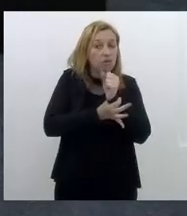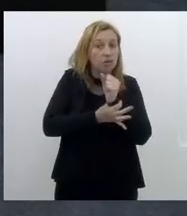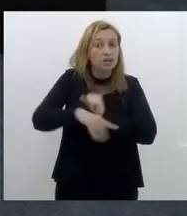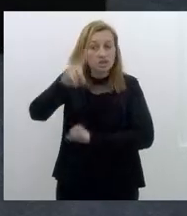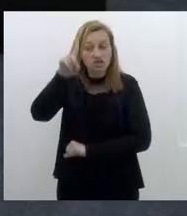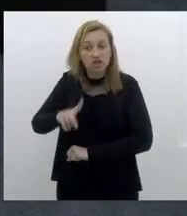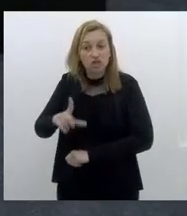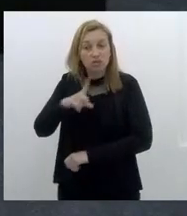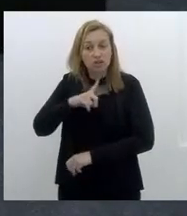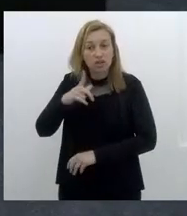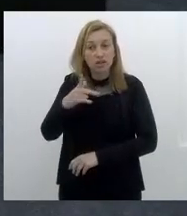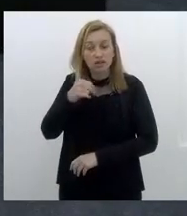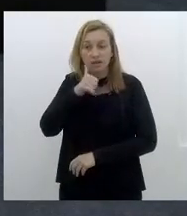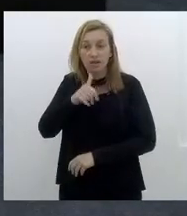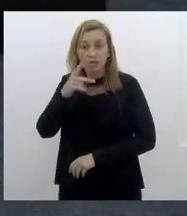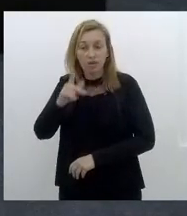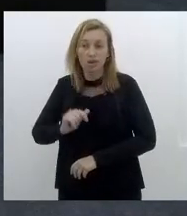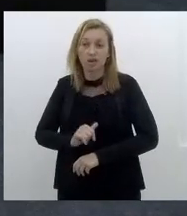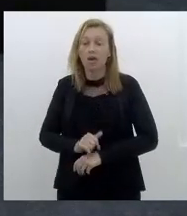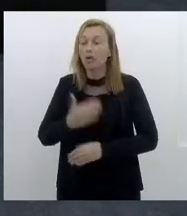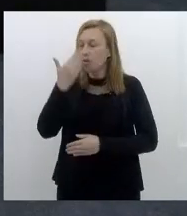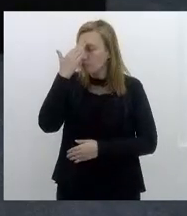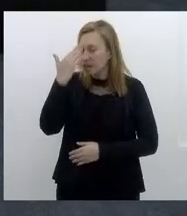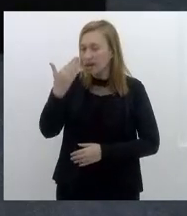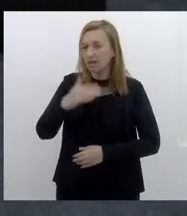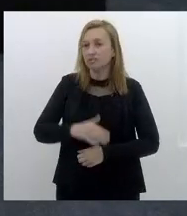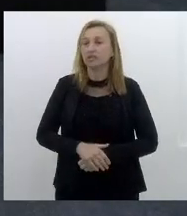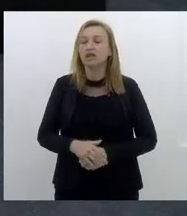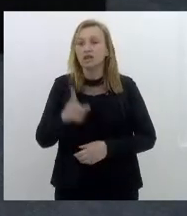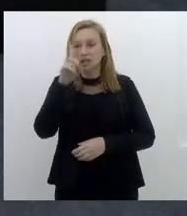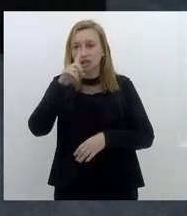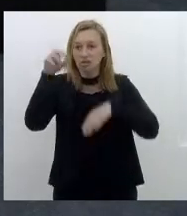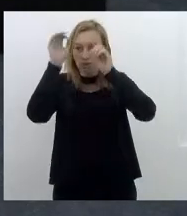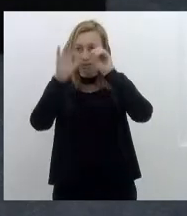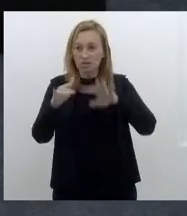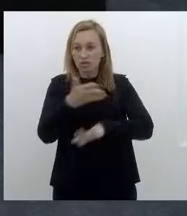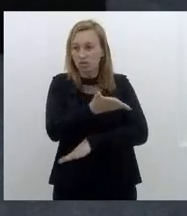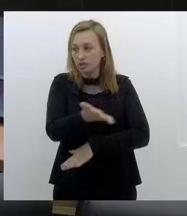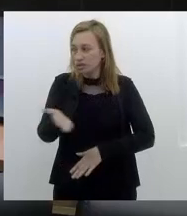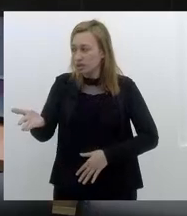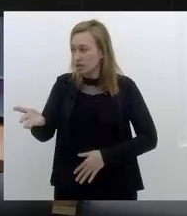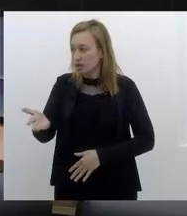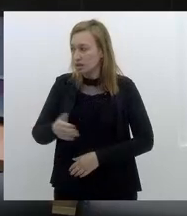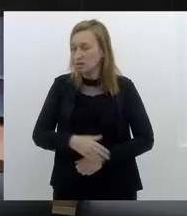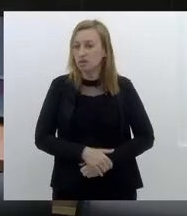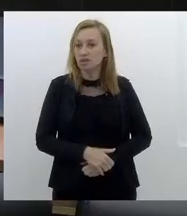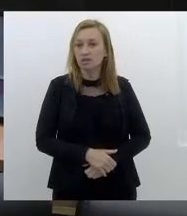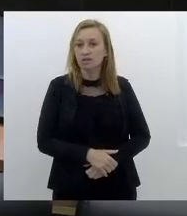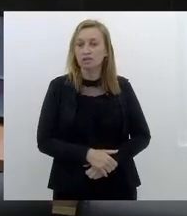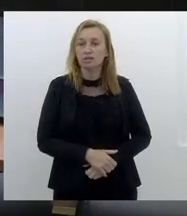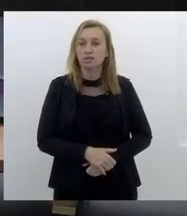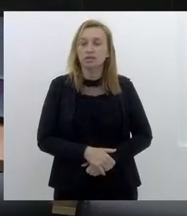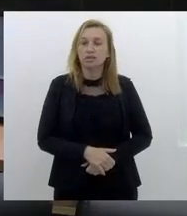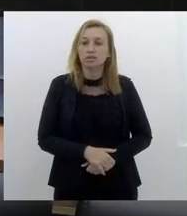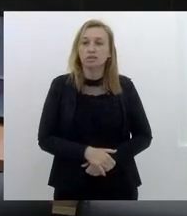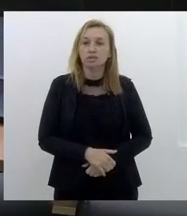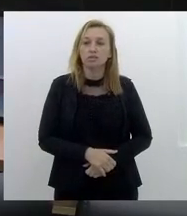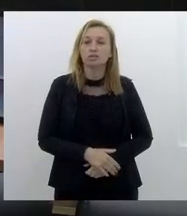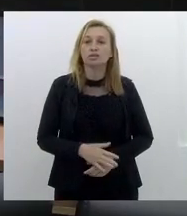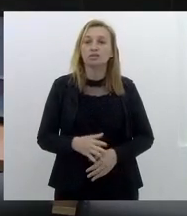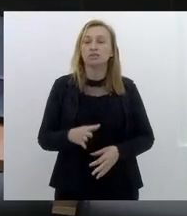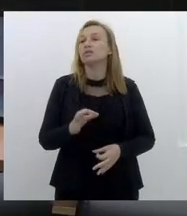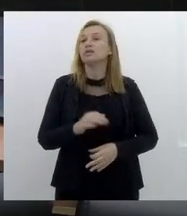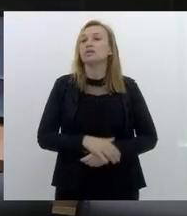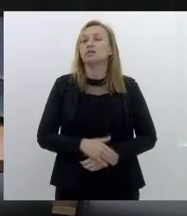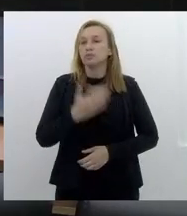o é muito obrigado e que Deus abençoe vocês e que nós tenhamos essa que feito de